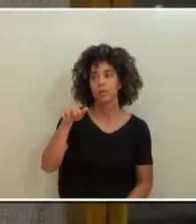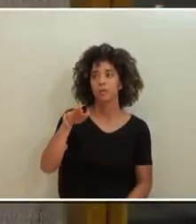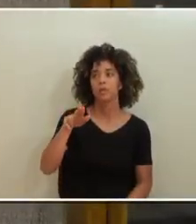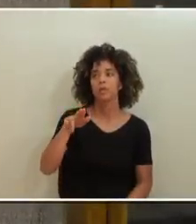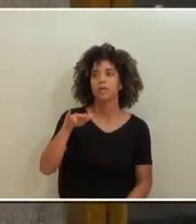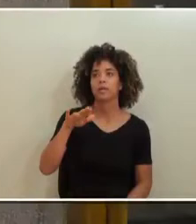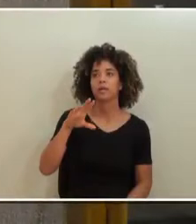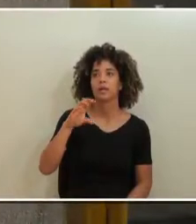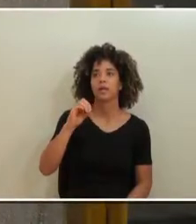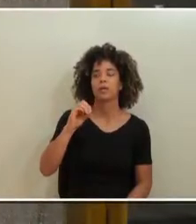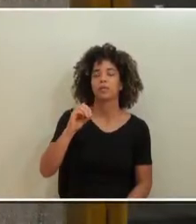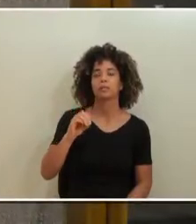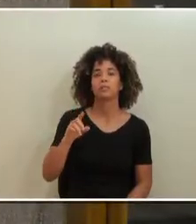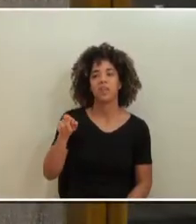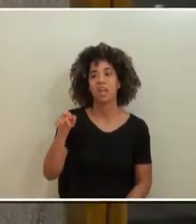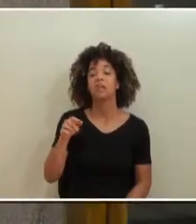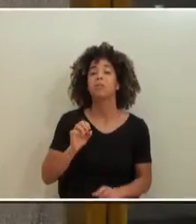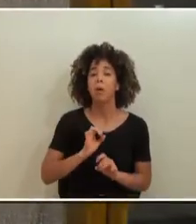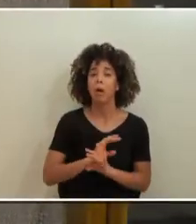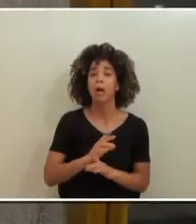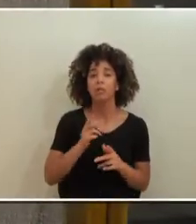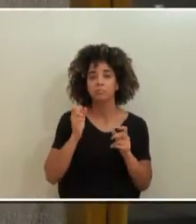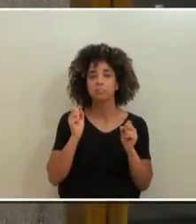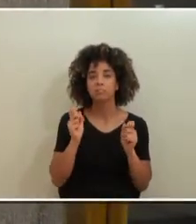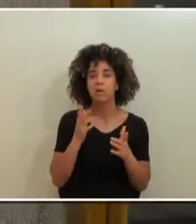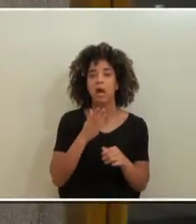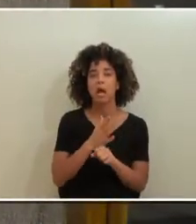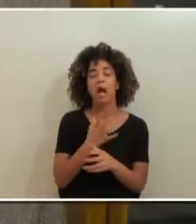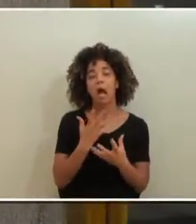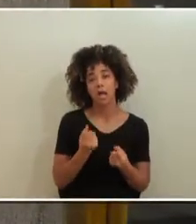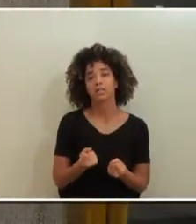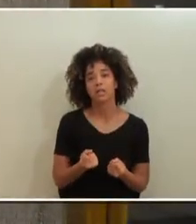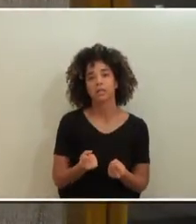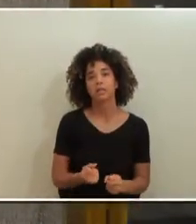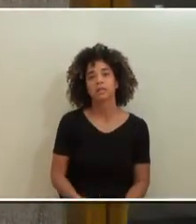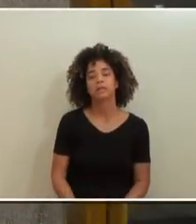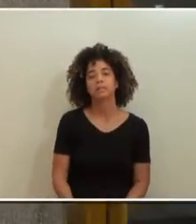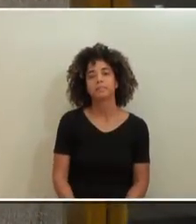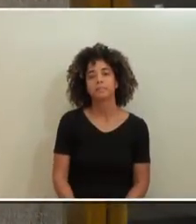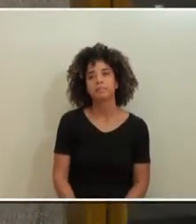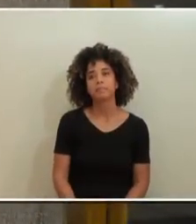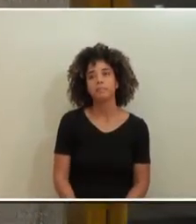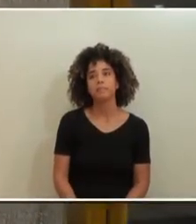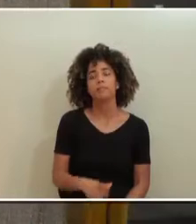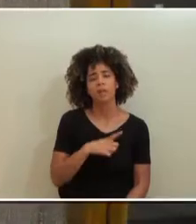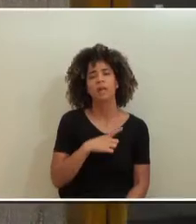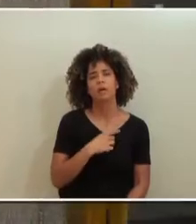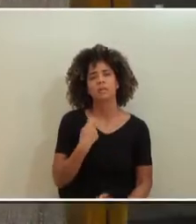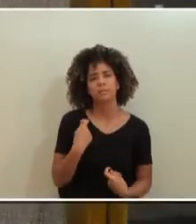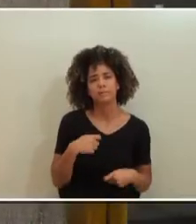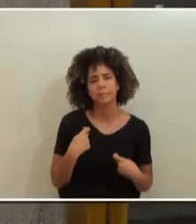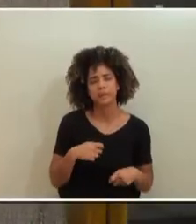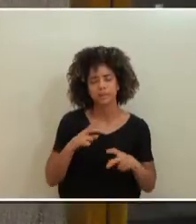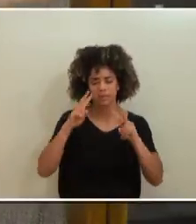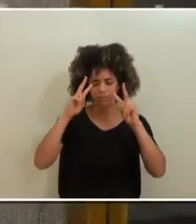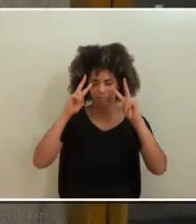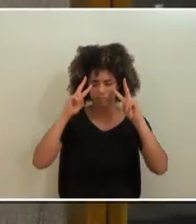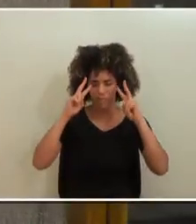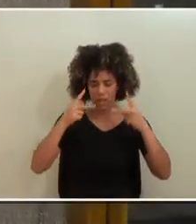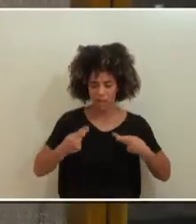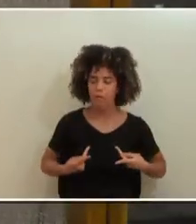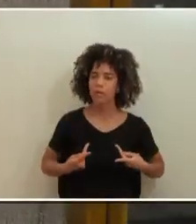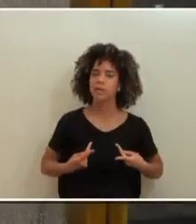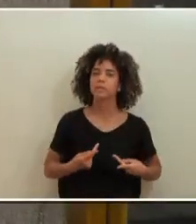está pronto, é isso. Tá? Então, assim, tem coisas que a gente tem que reconhecer, né? E o Kiko é um